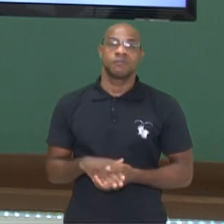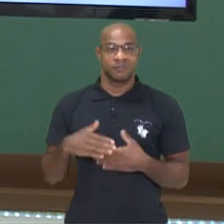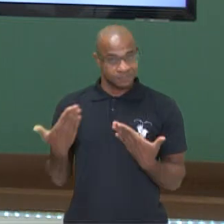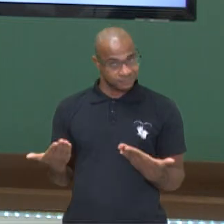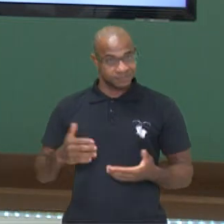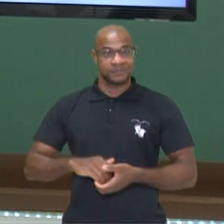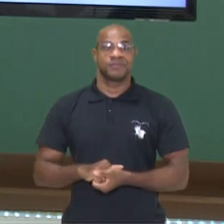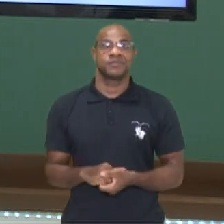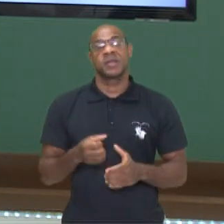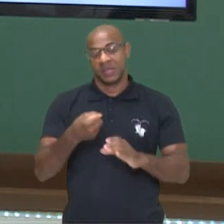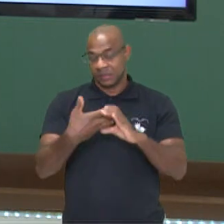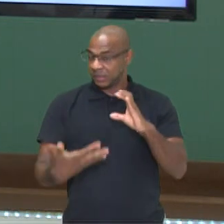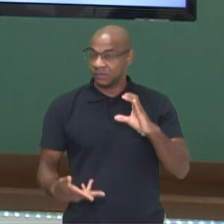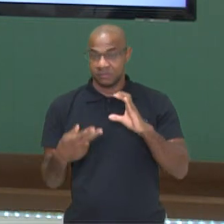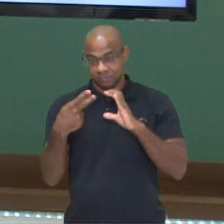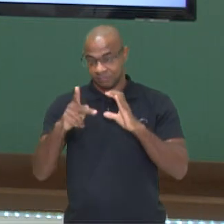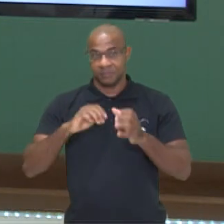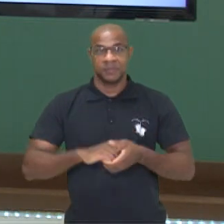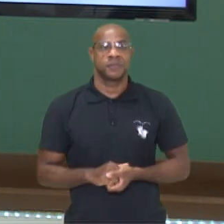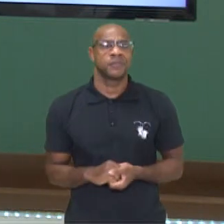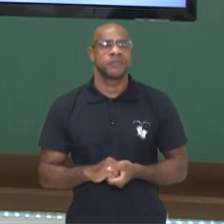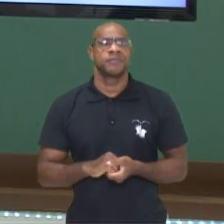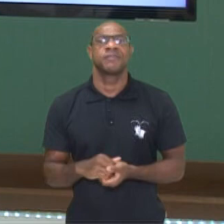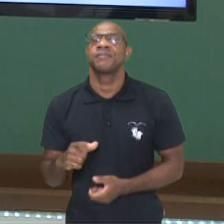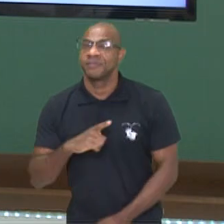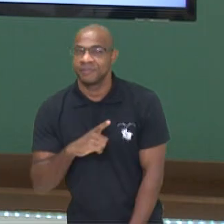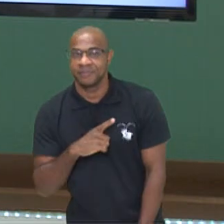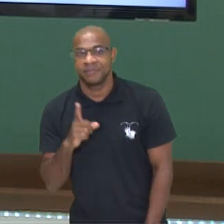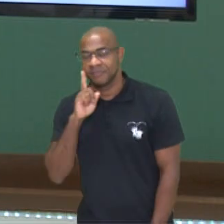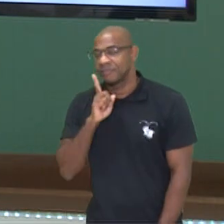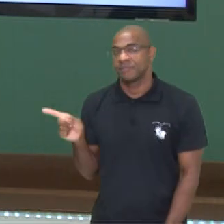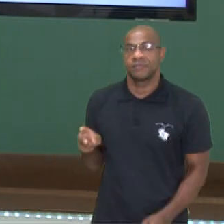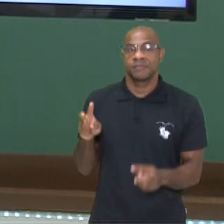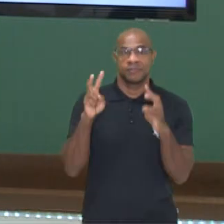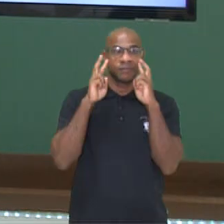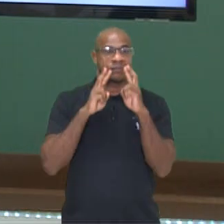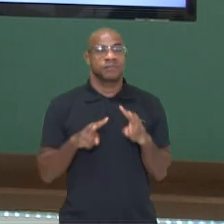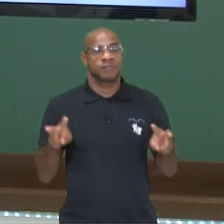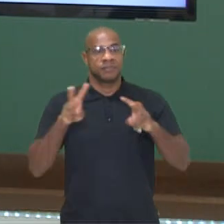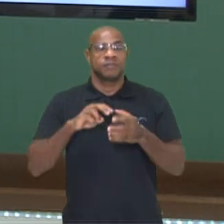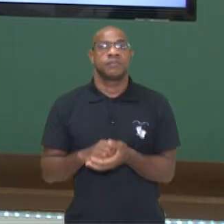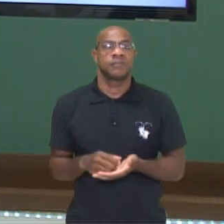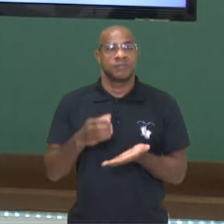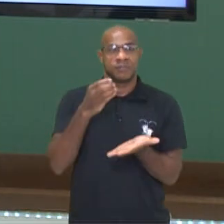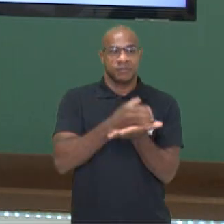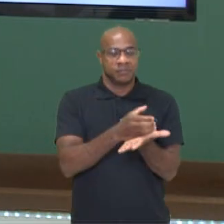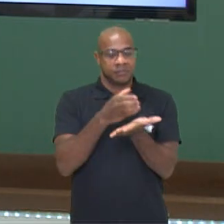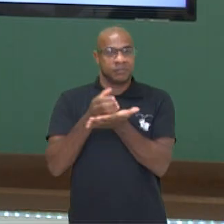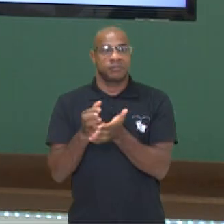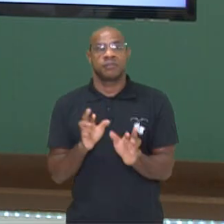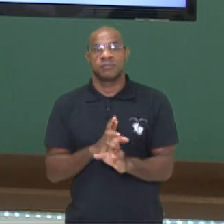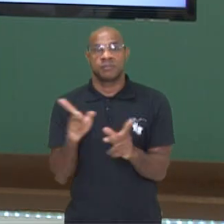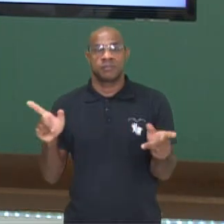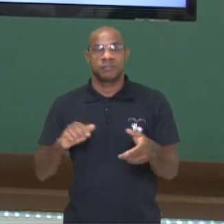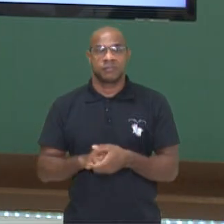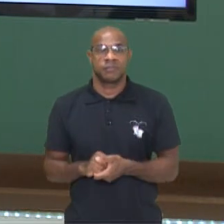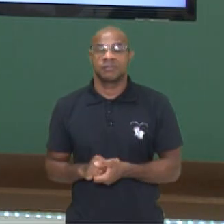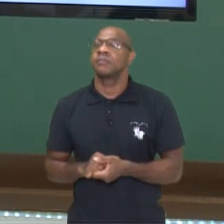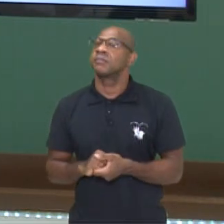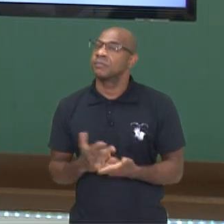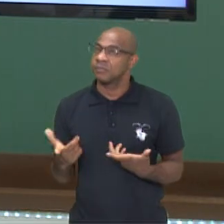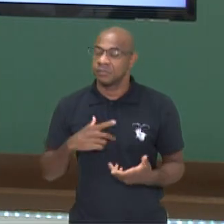pertence. Temos aqui uma visão, uma atitude que sim, faz a diferença. Nós temos